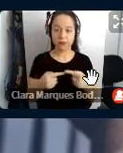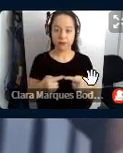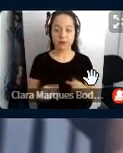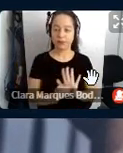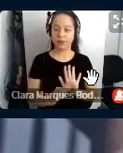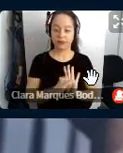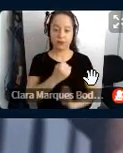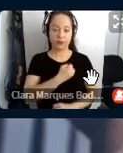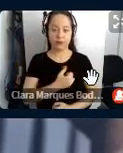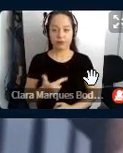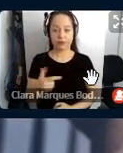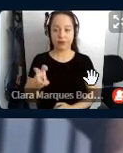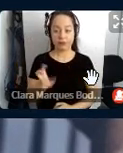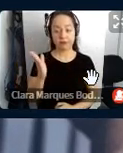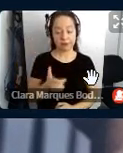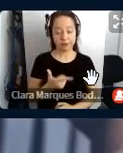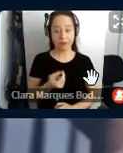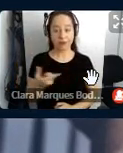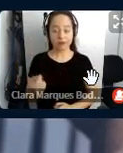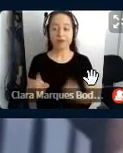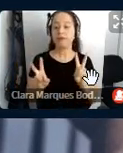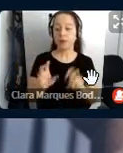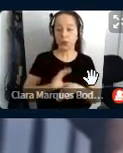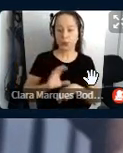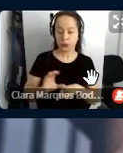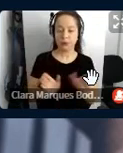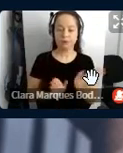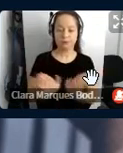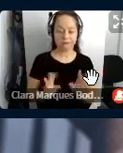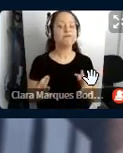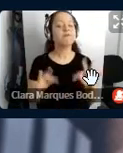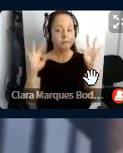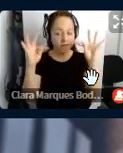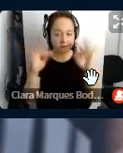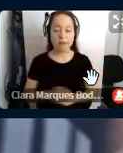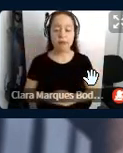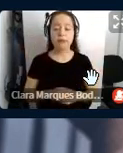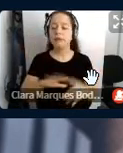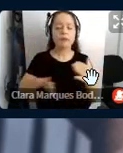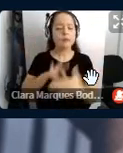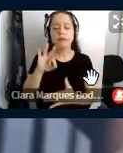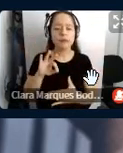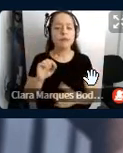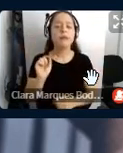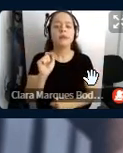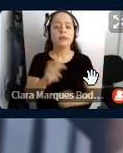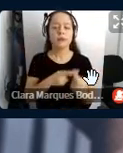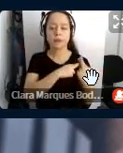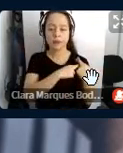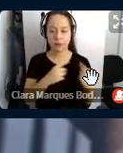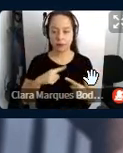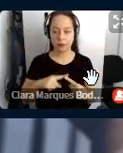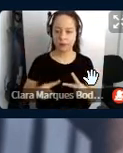de 2020, curso de Acessibilidade e Tecnologia. O sorteio ocorrerá sob a responsabilidade dos